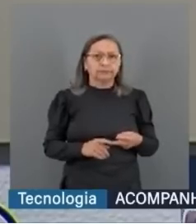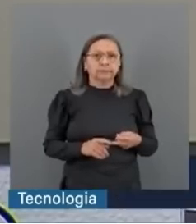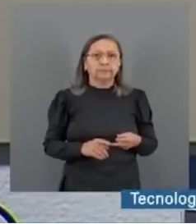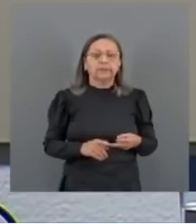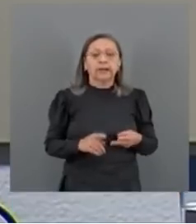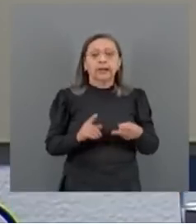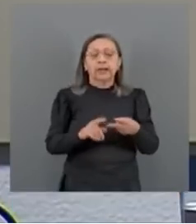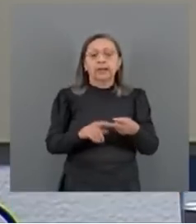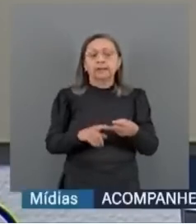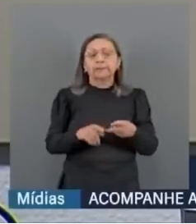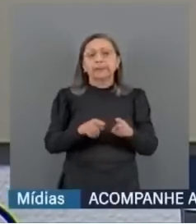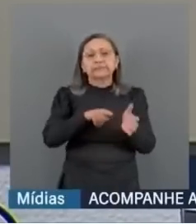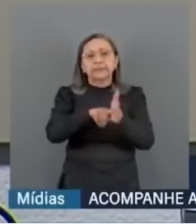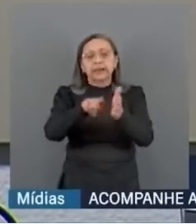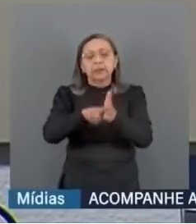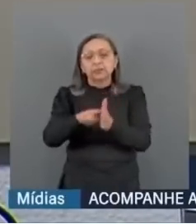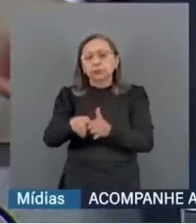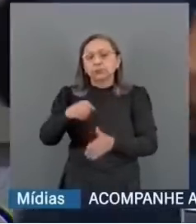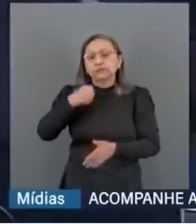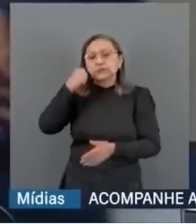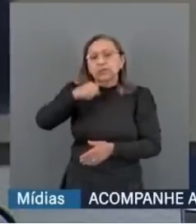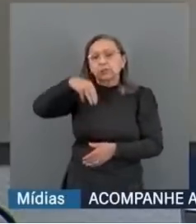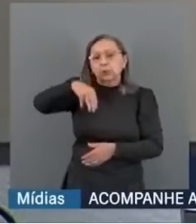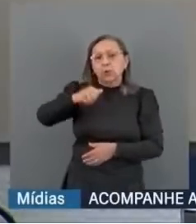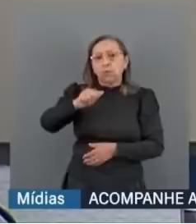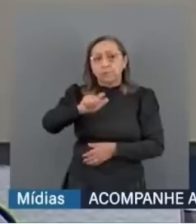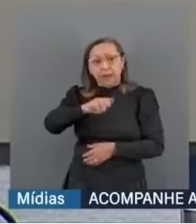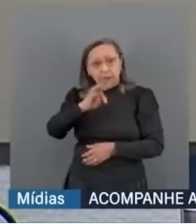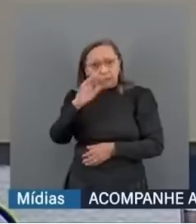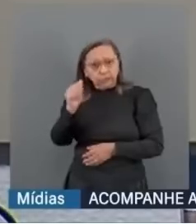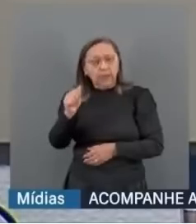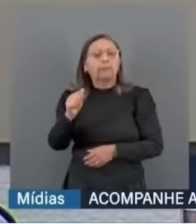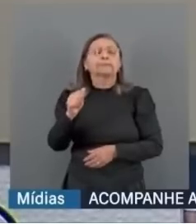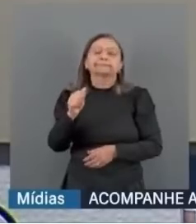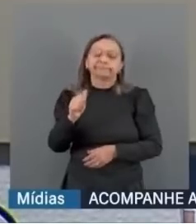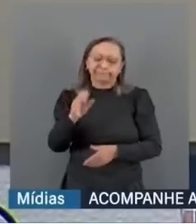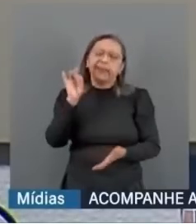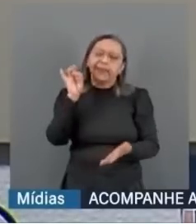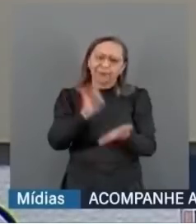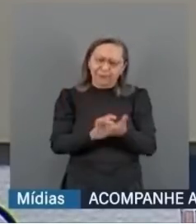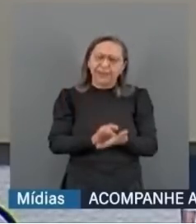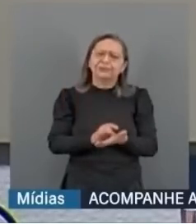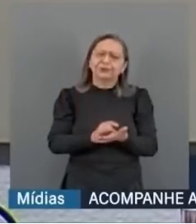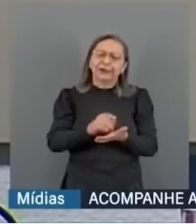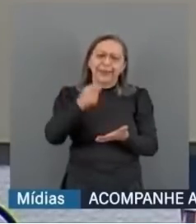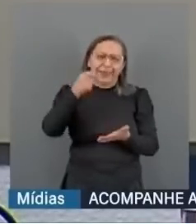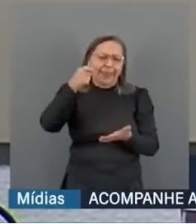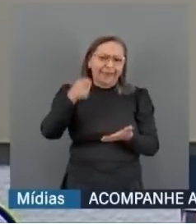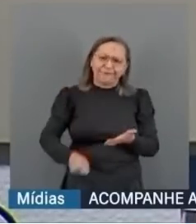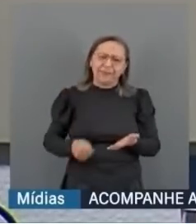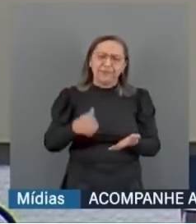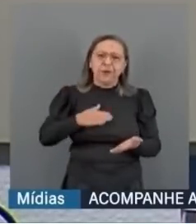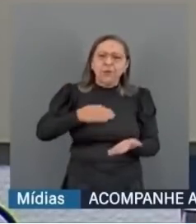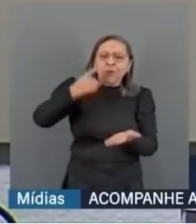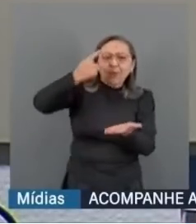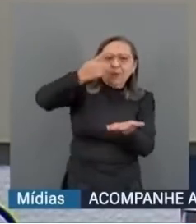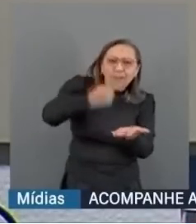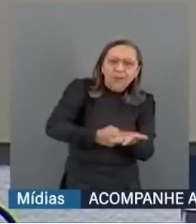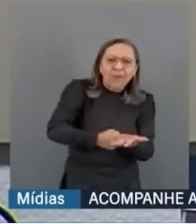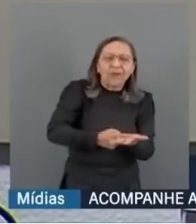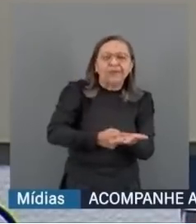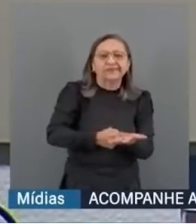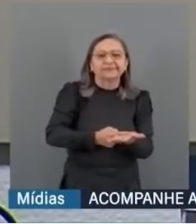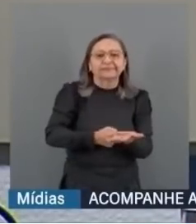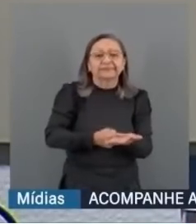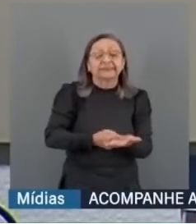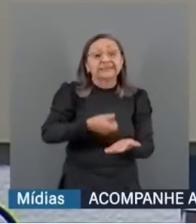têm uma ponderação. Ou o Zanin vai ter 30 anos pela frente no STF. A gente vai descobrir quem é o Zanin ministro no decorrer desses anos todos.